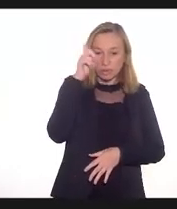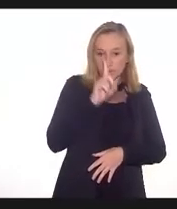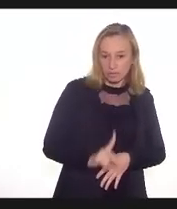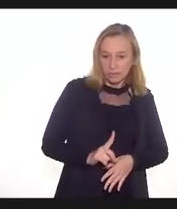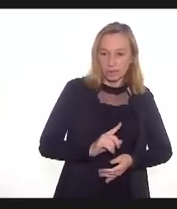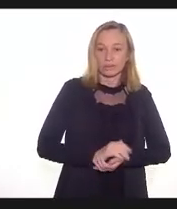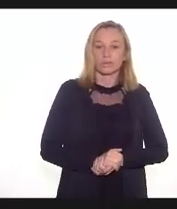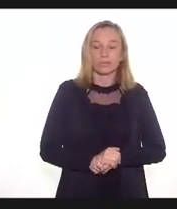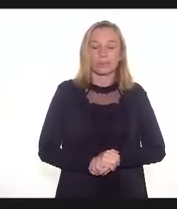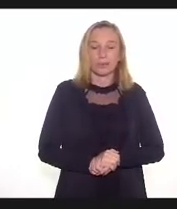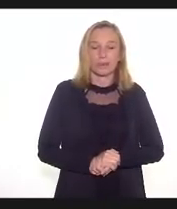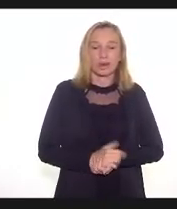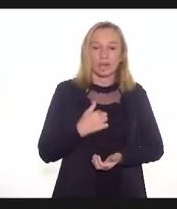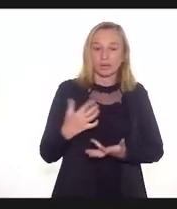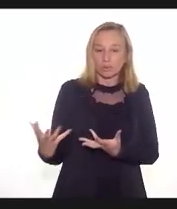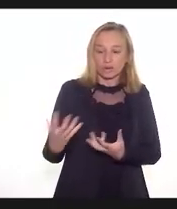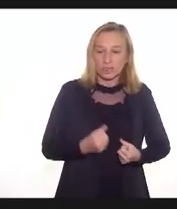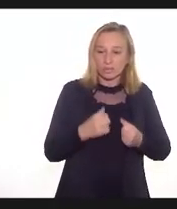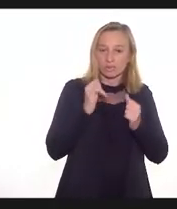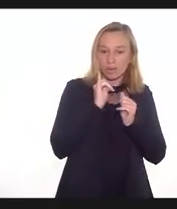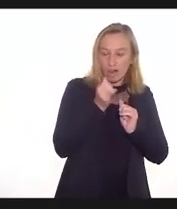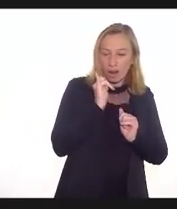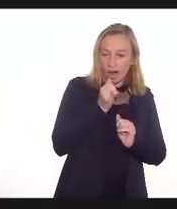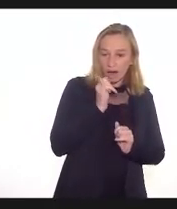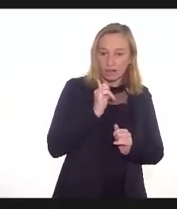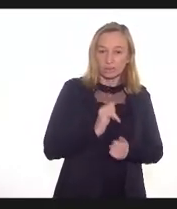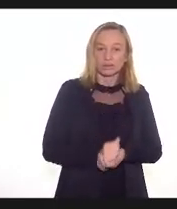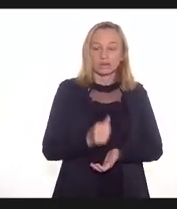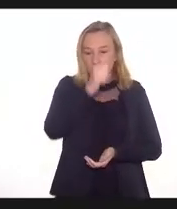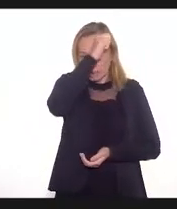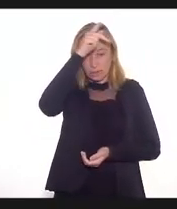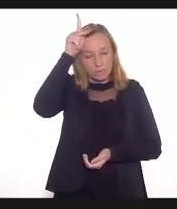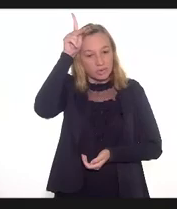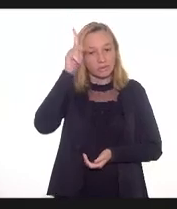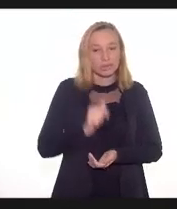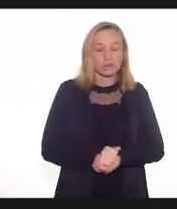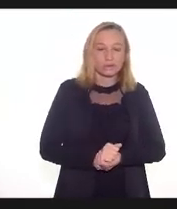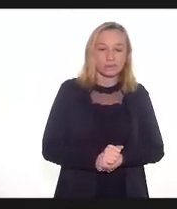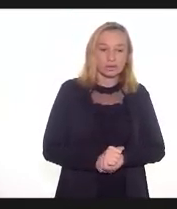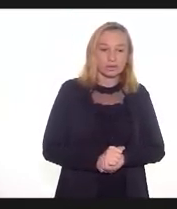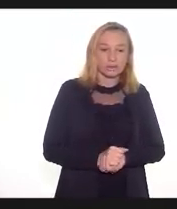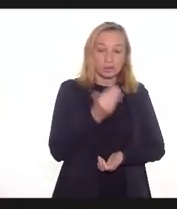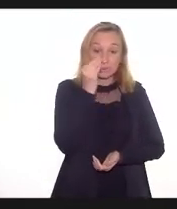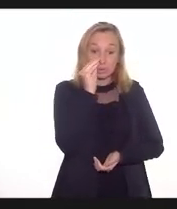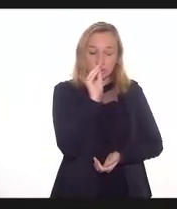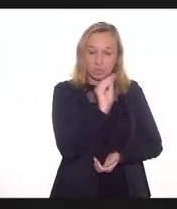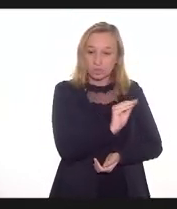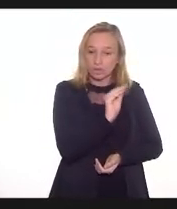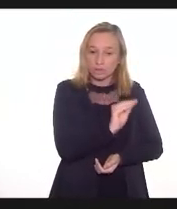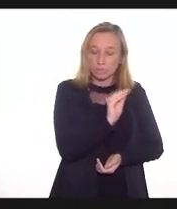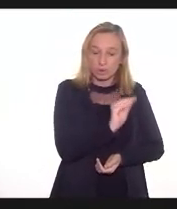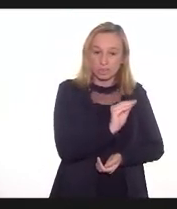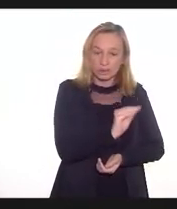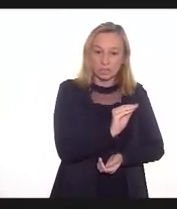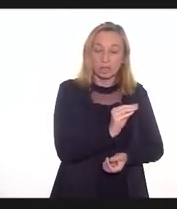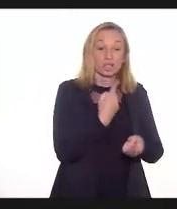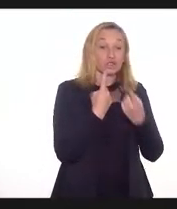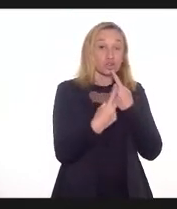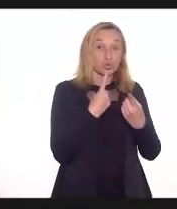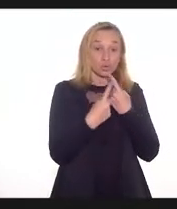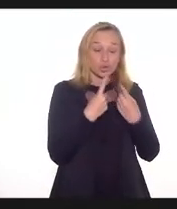deficiência. Eu estou recebendo relatos de prefeituras que estão se negando a sequer discutir